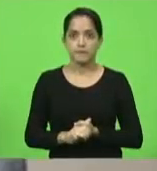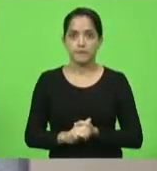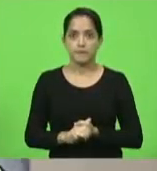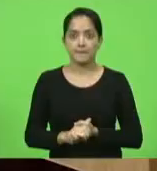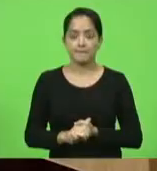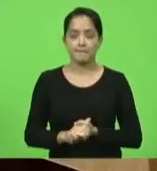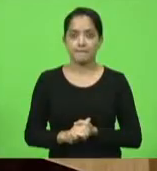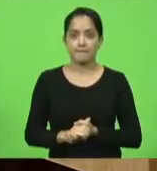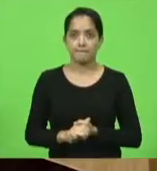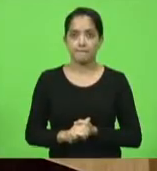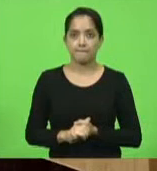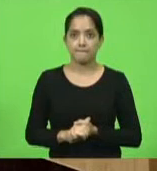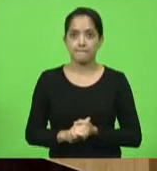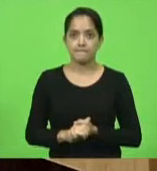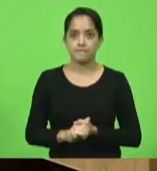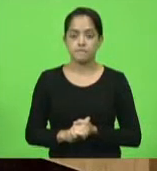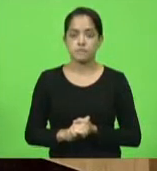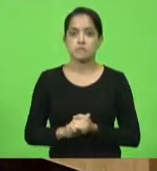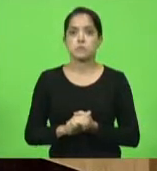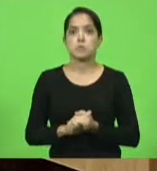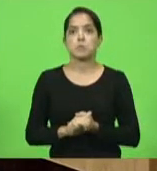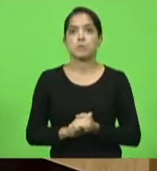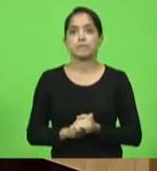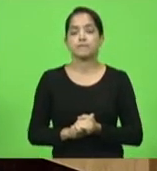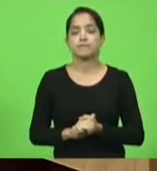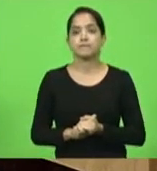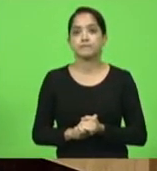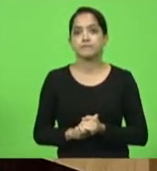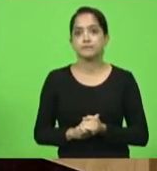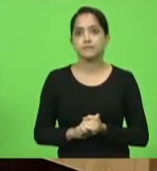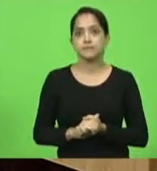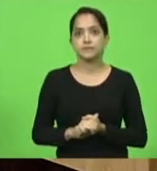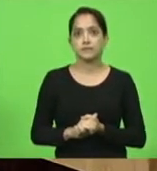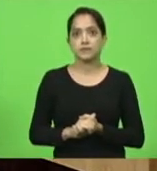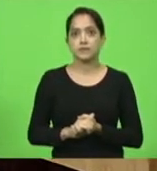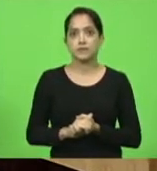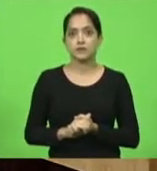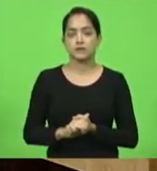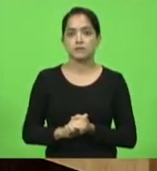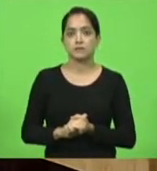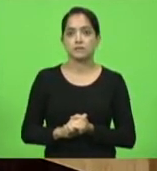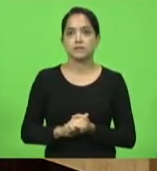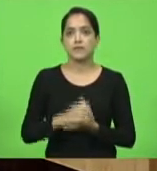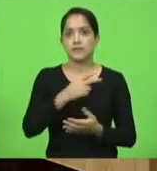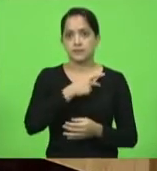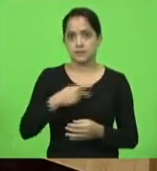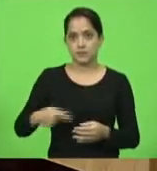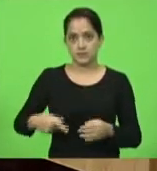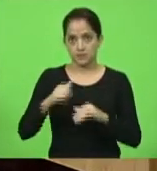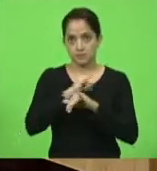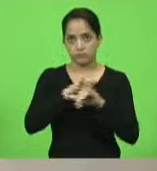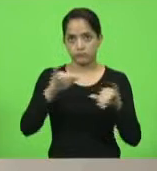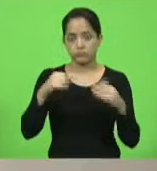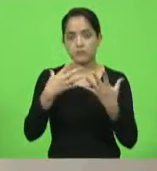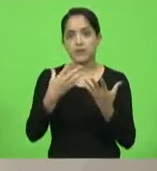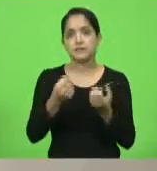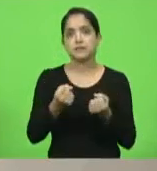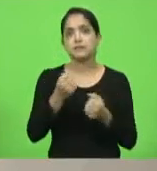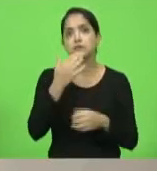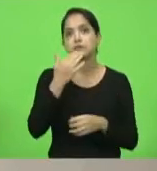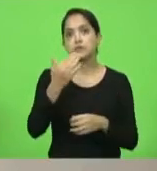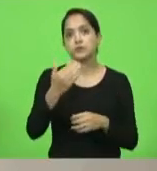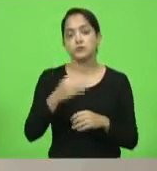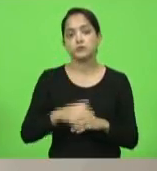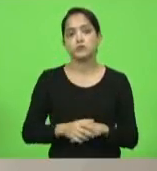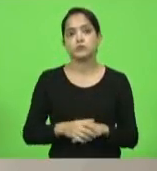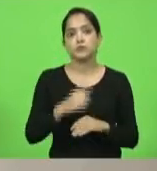da vacina, não? Aprovado por unanimidade. Esta presidência comunica que defere os seguintes requerimentos.